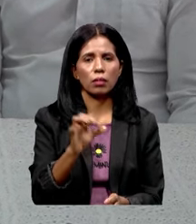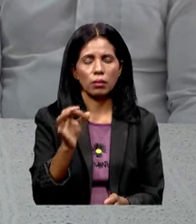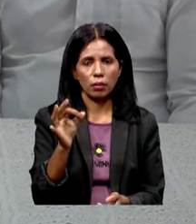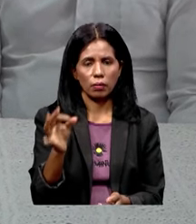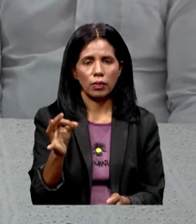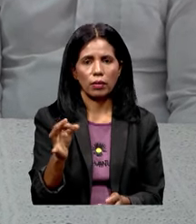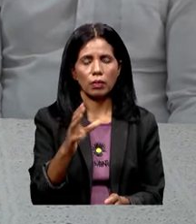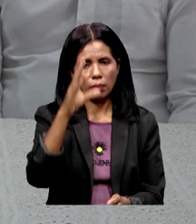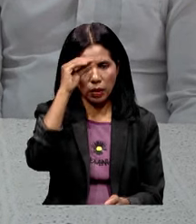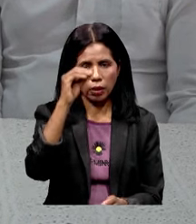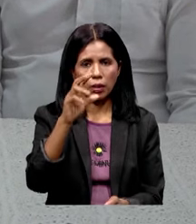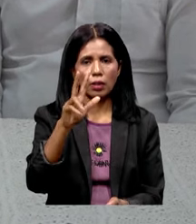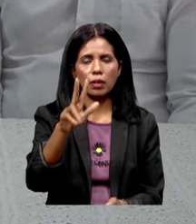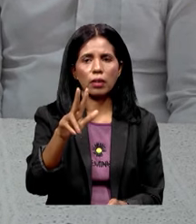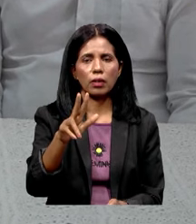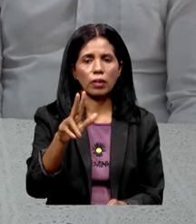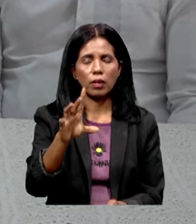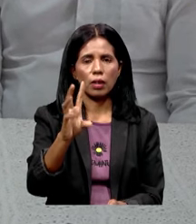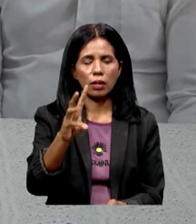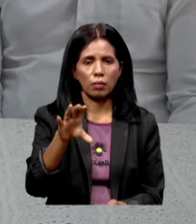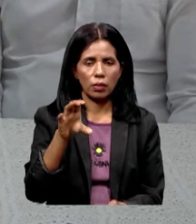725 e feto